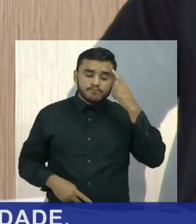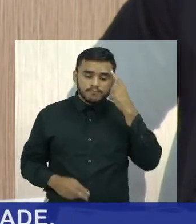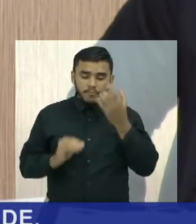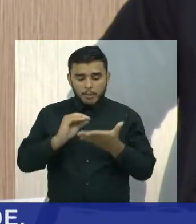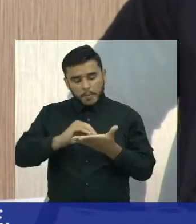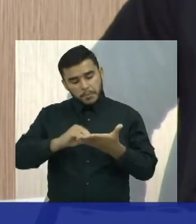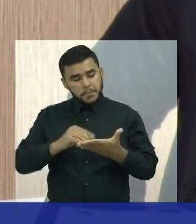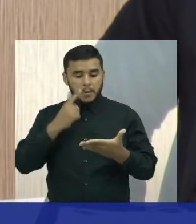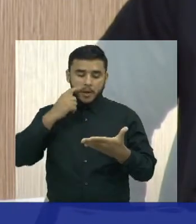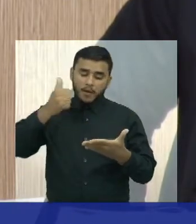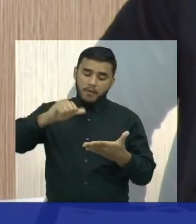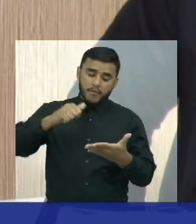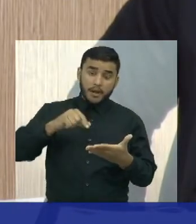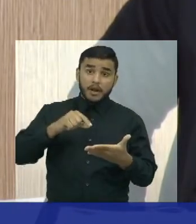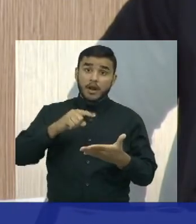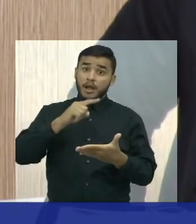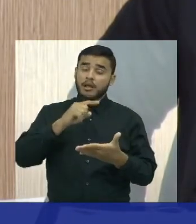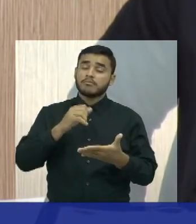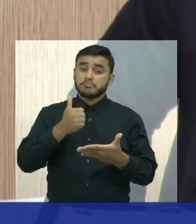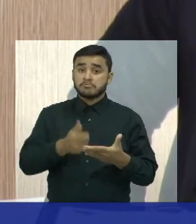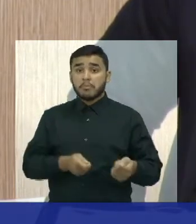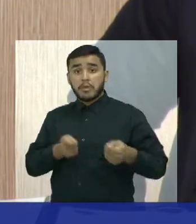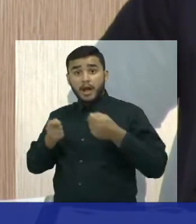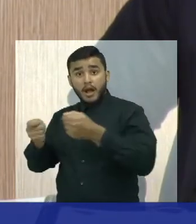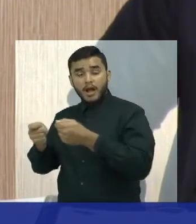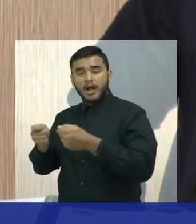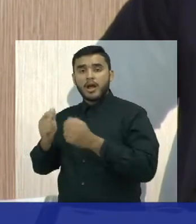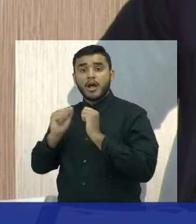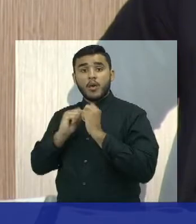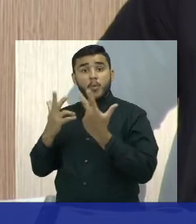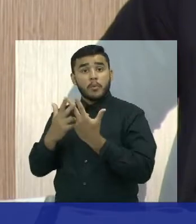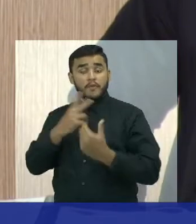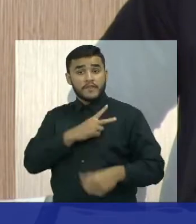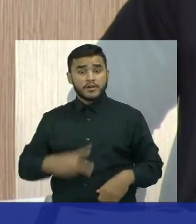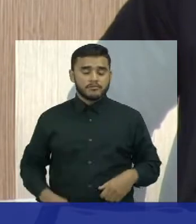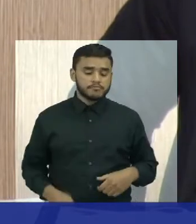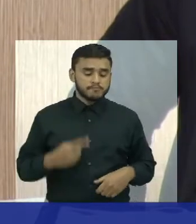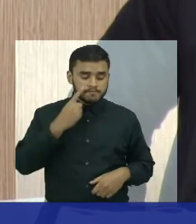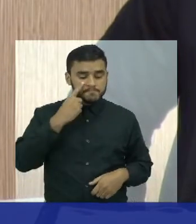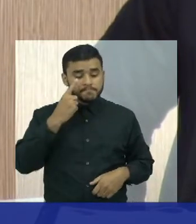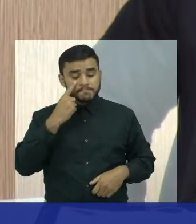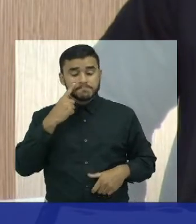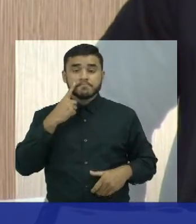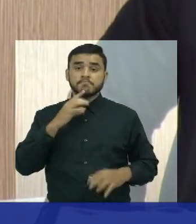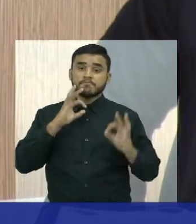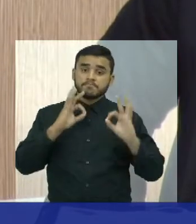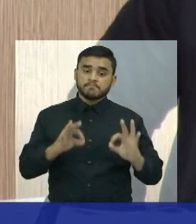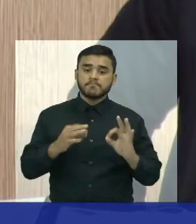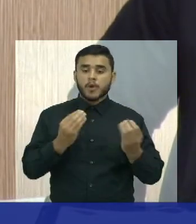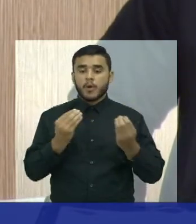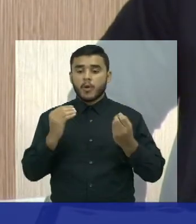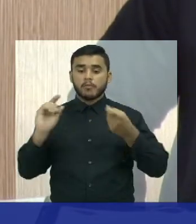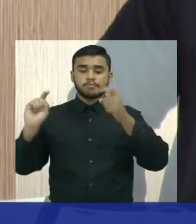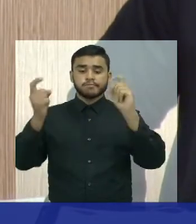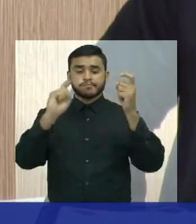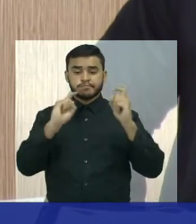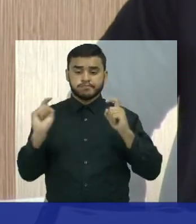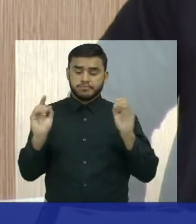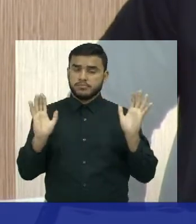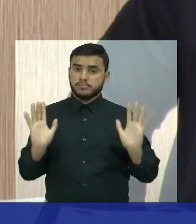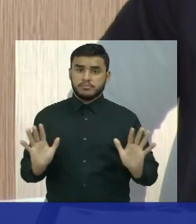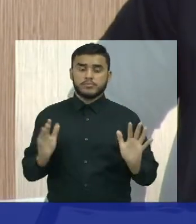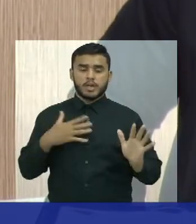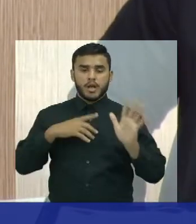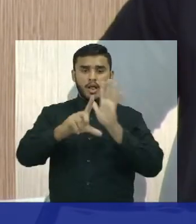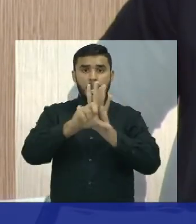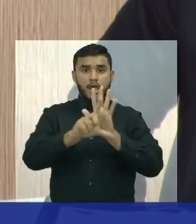Câmara, vereadores, a gente precisa fazer essa alteração. Então, jamais nós nos propusemos a legislar. A gente está aqui